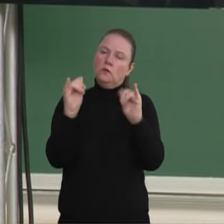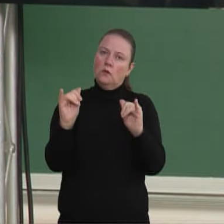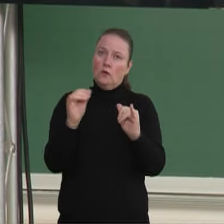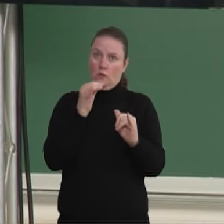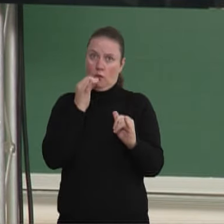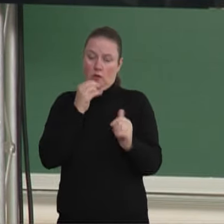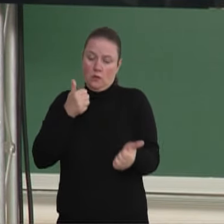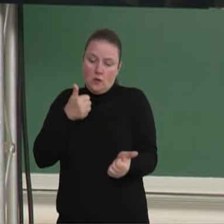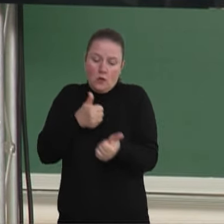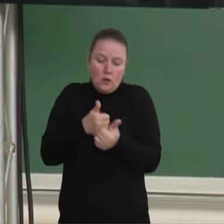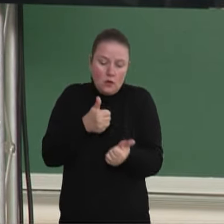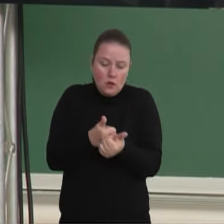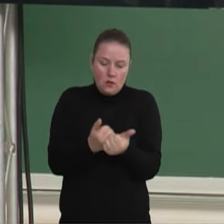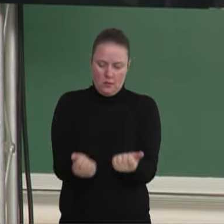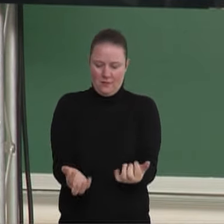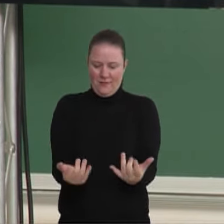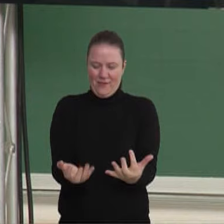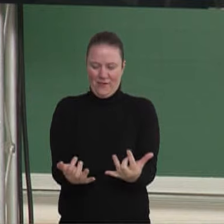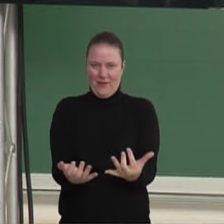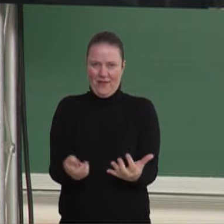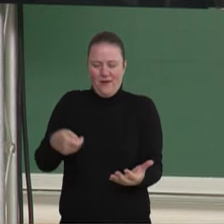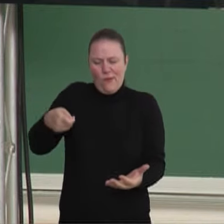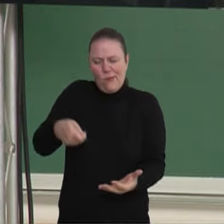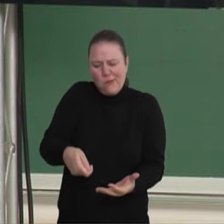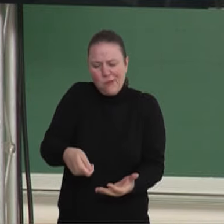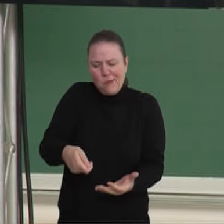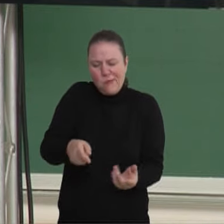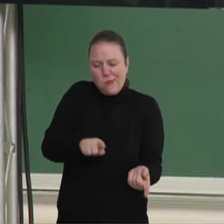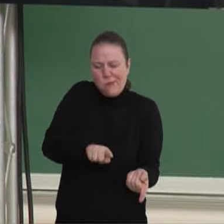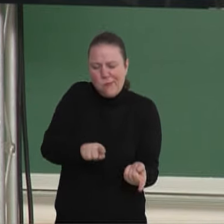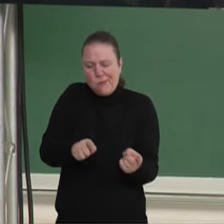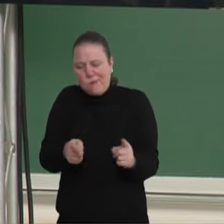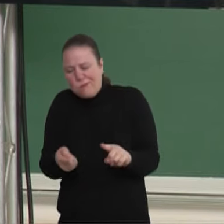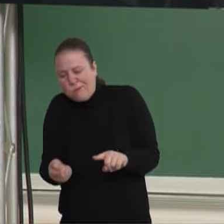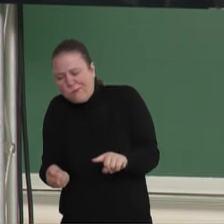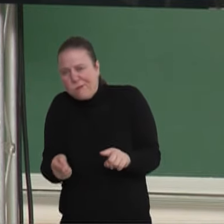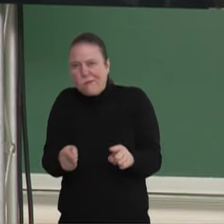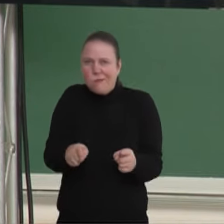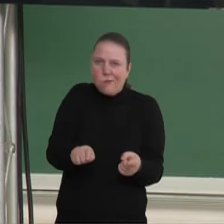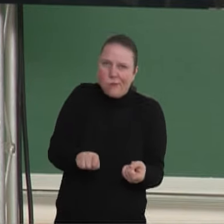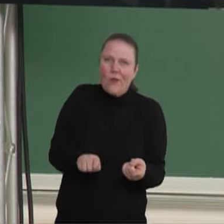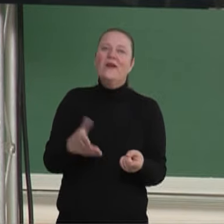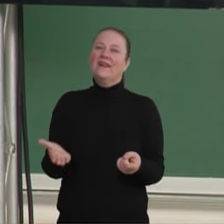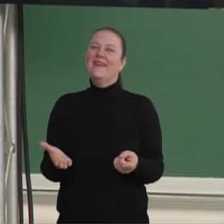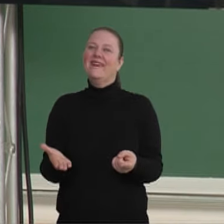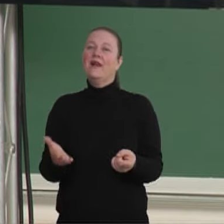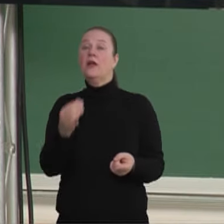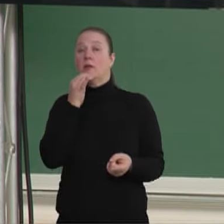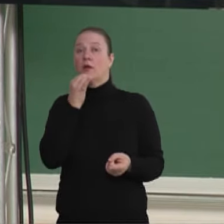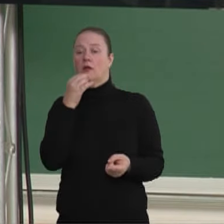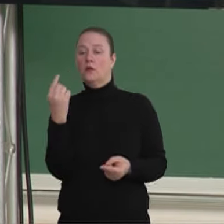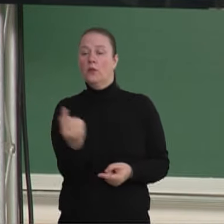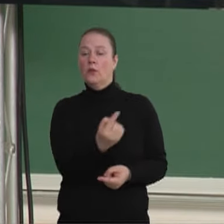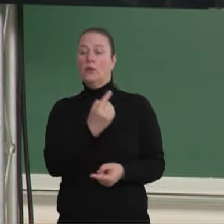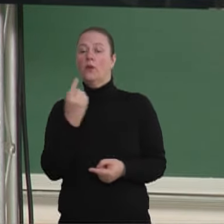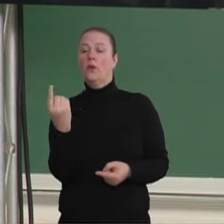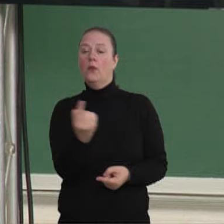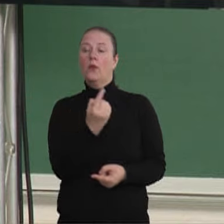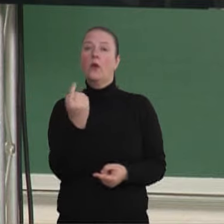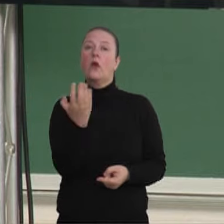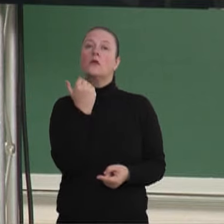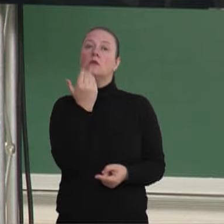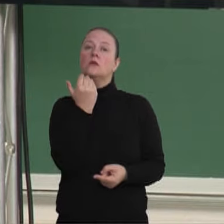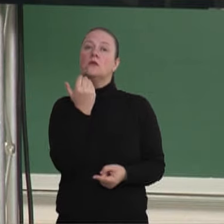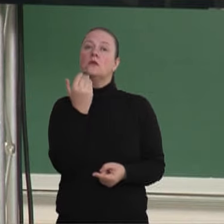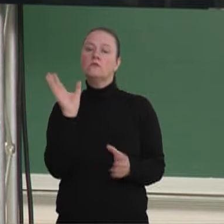fogueira, assando um marshmallow, por exemplo, quando você está aquecendo algum componente no seu micro-ondas, acaba trabalhando